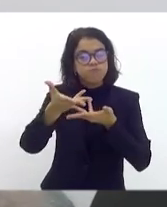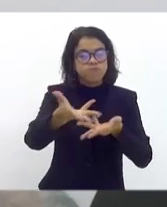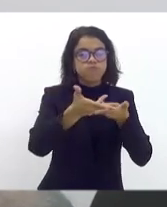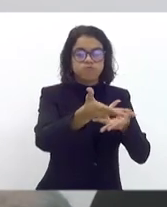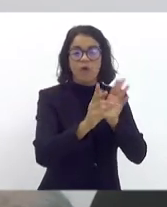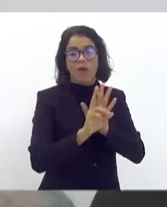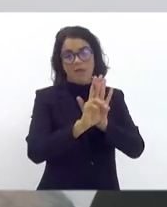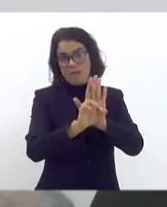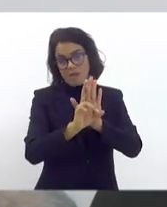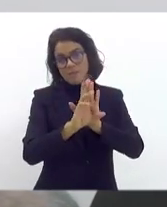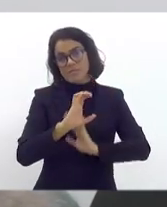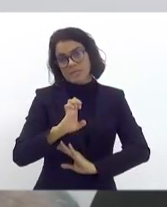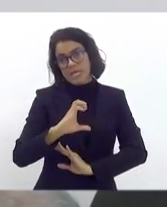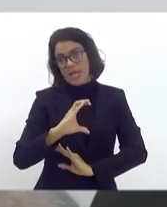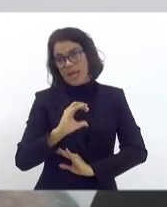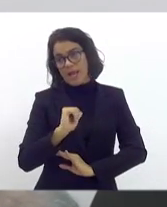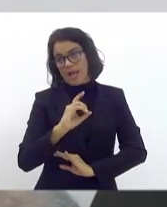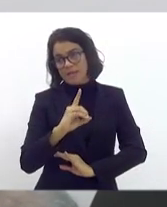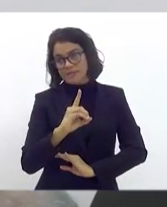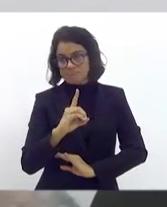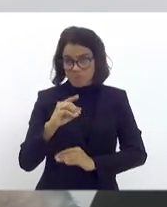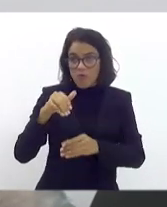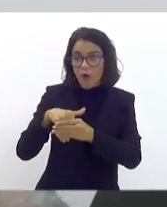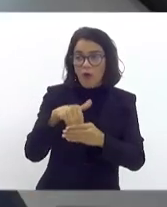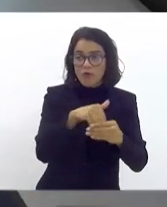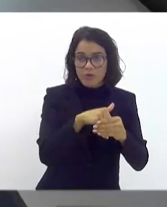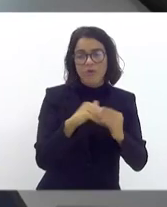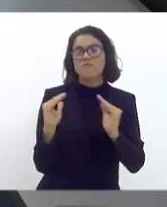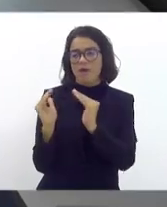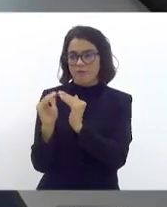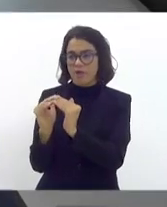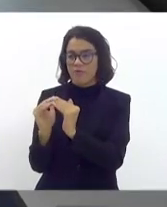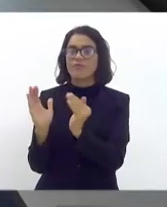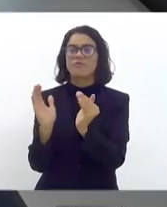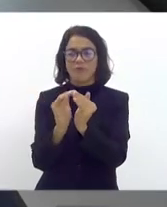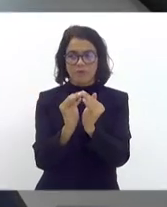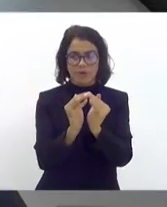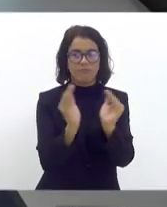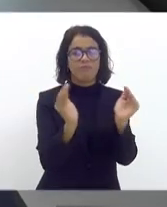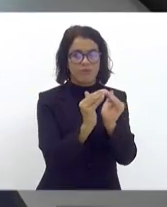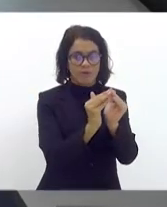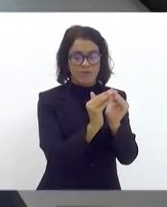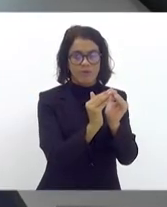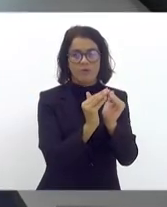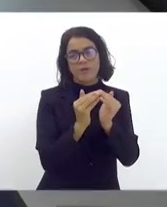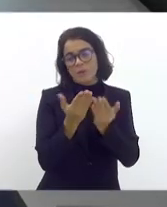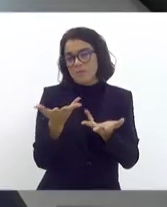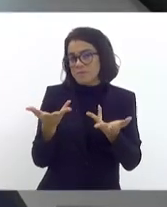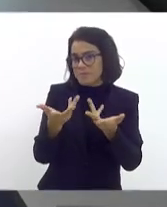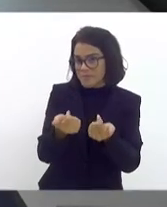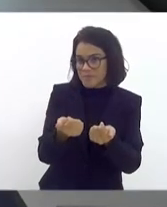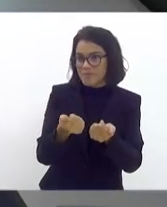ele qual for. Né? Como votam os senhores deputados? Favorável. Favorável. Favorável. Favorável. Então, maravilha.